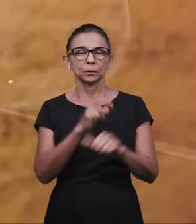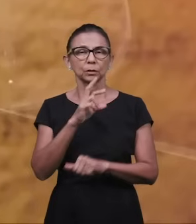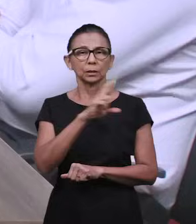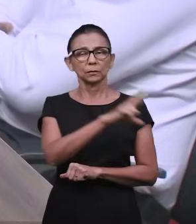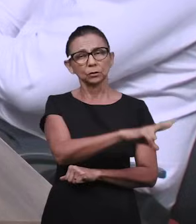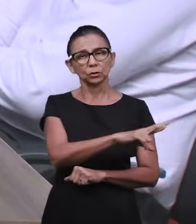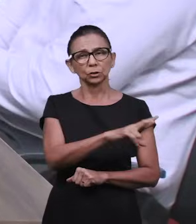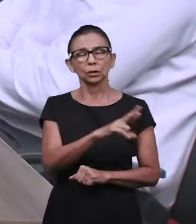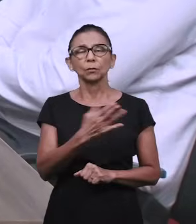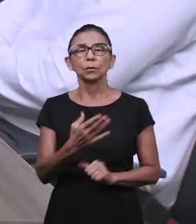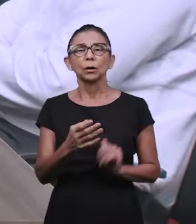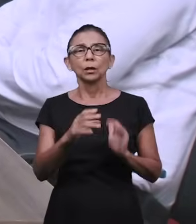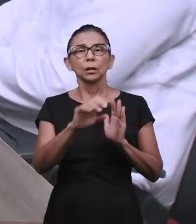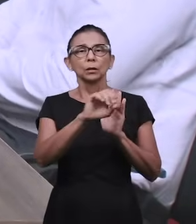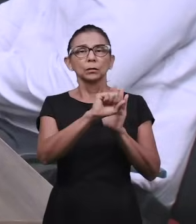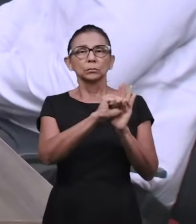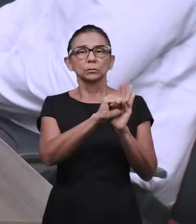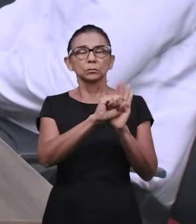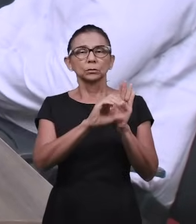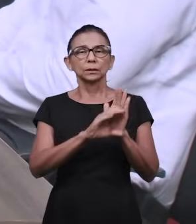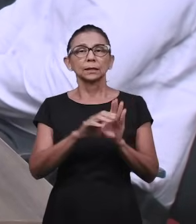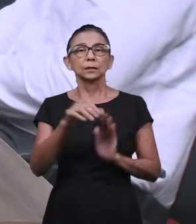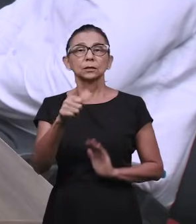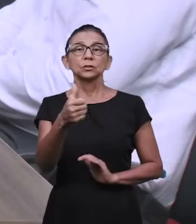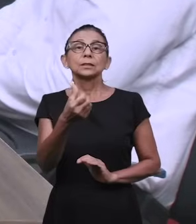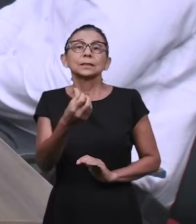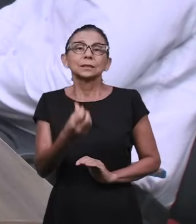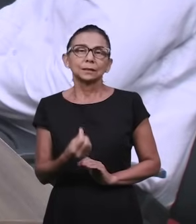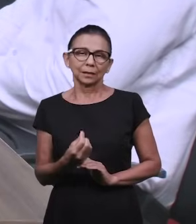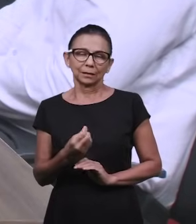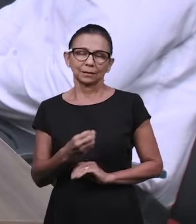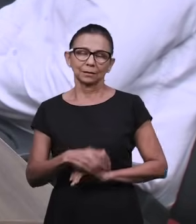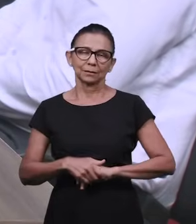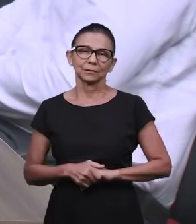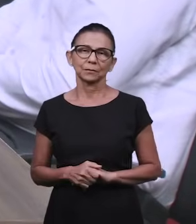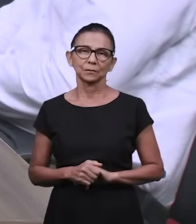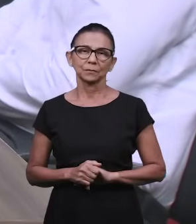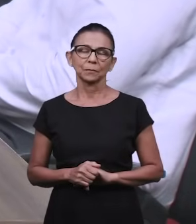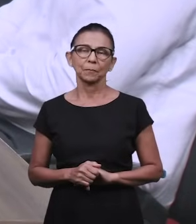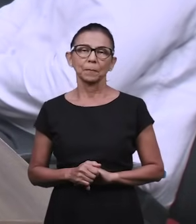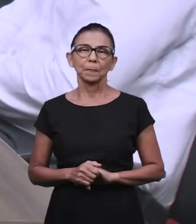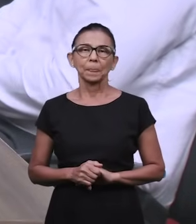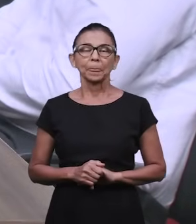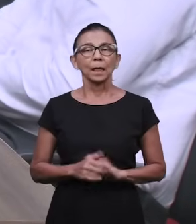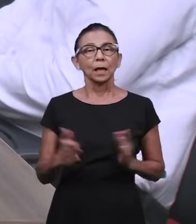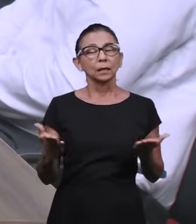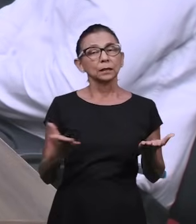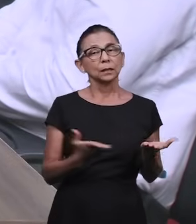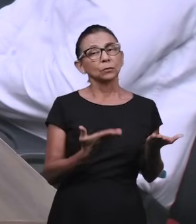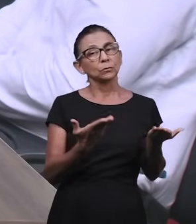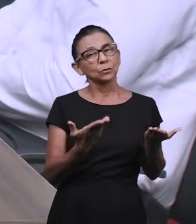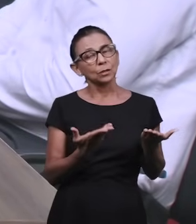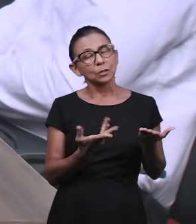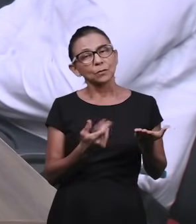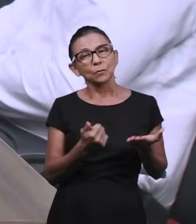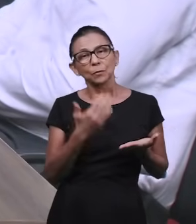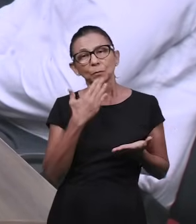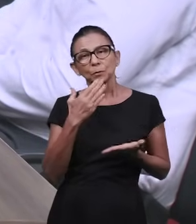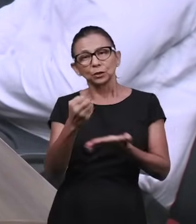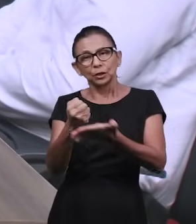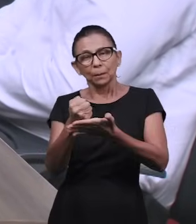XVI? Então, o jovem já fez a pergunta, agora nós vamos repassá-la ao pastor Luiz Eugênio, né?